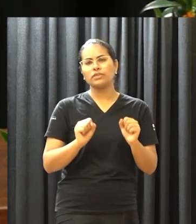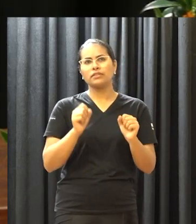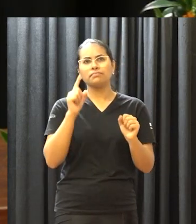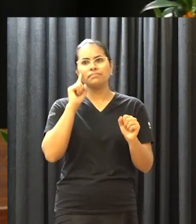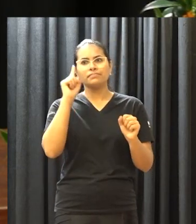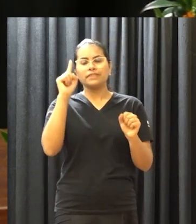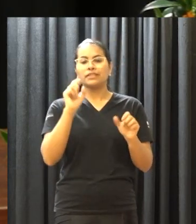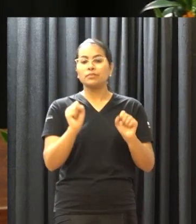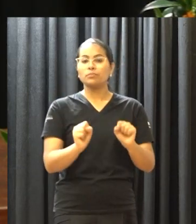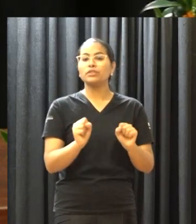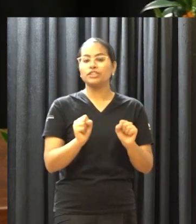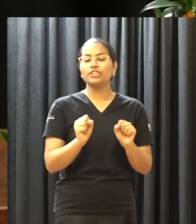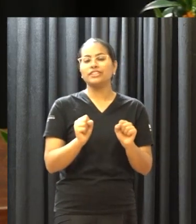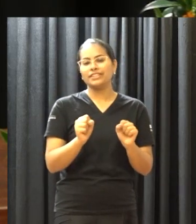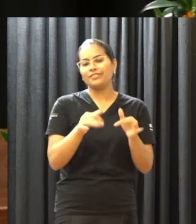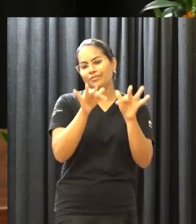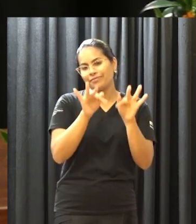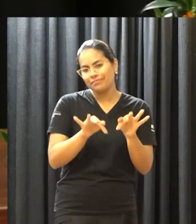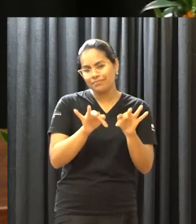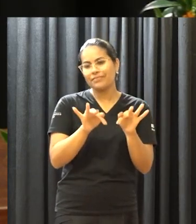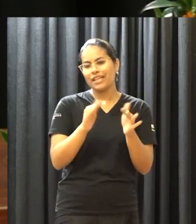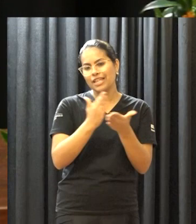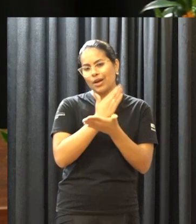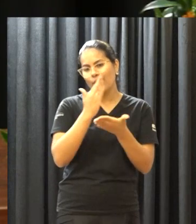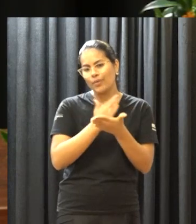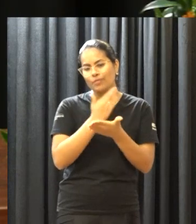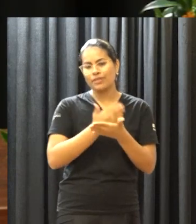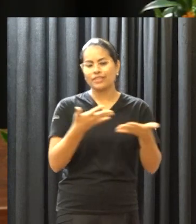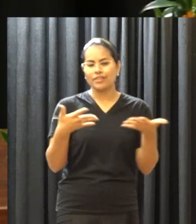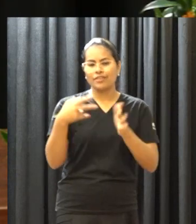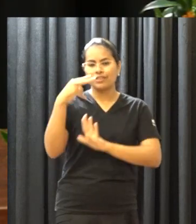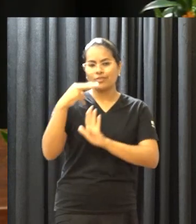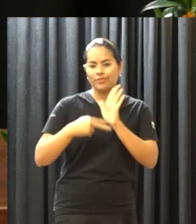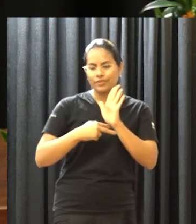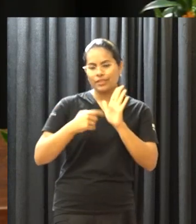e-book. Então, vou ler o diálogo, tá?